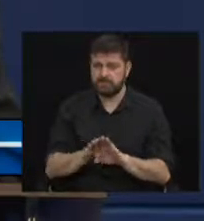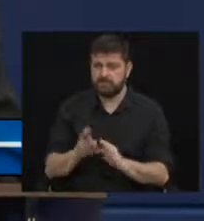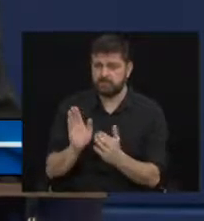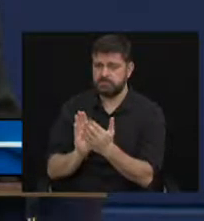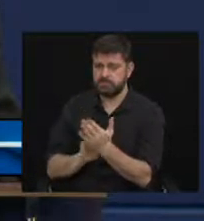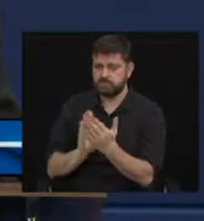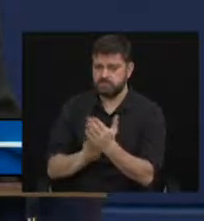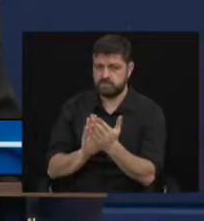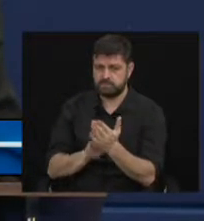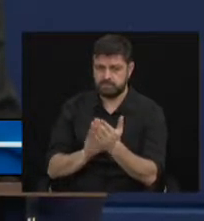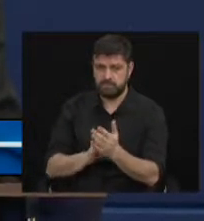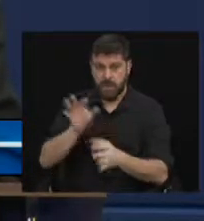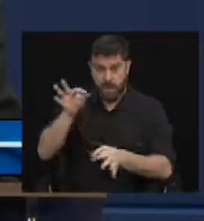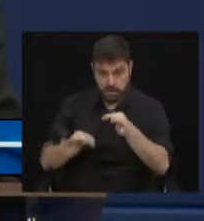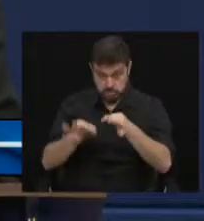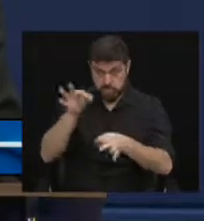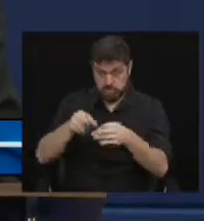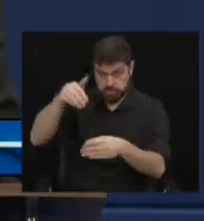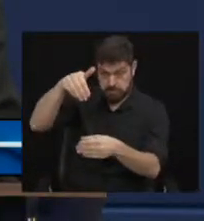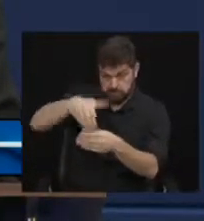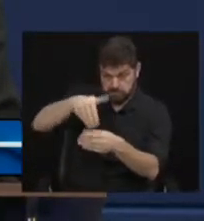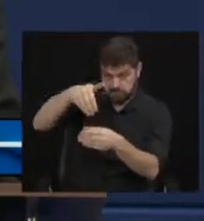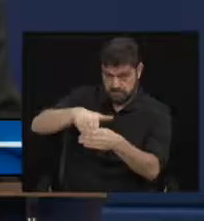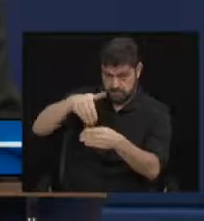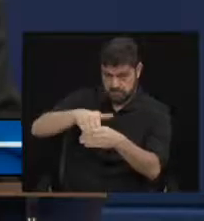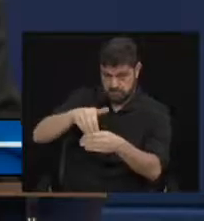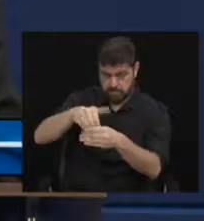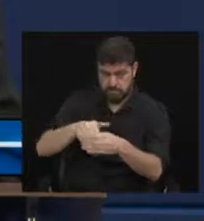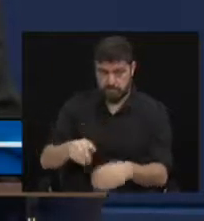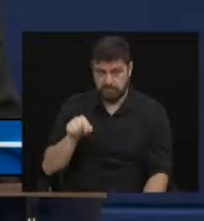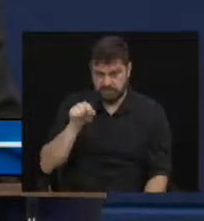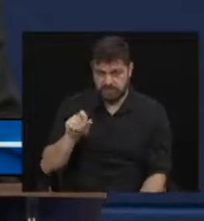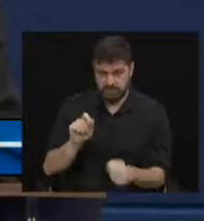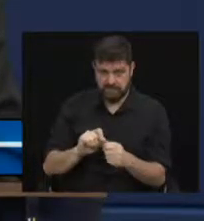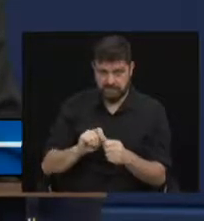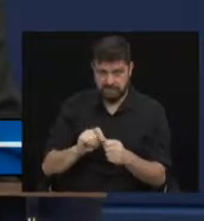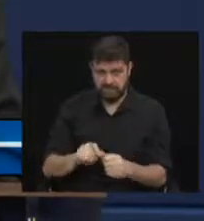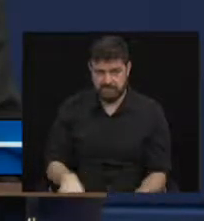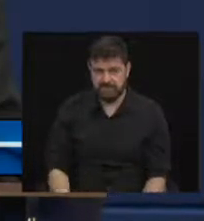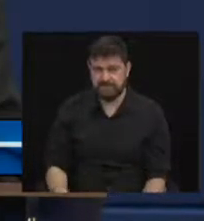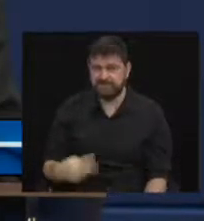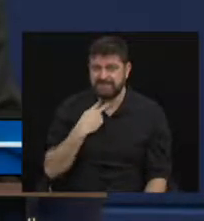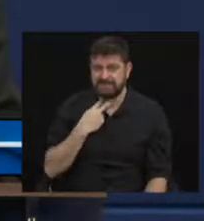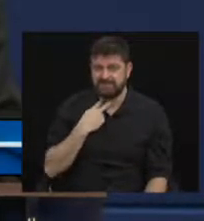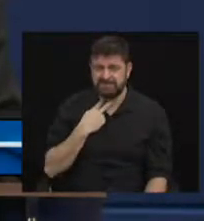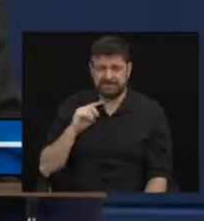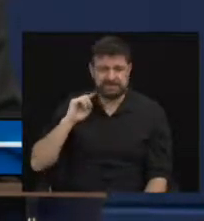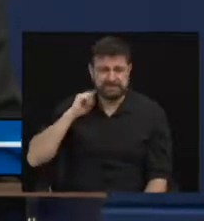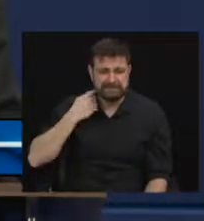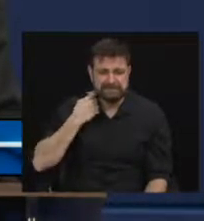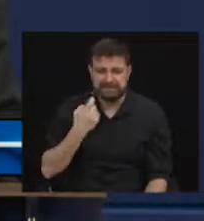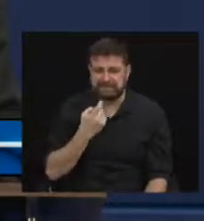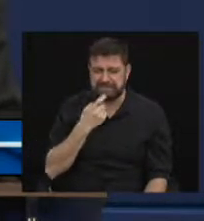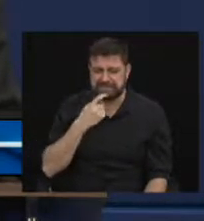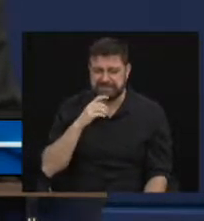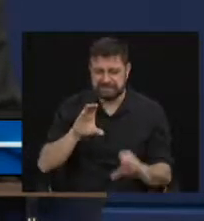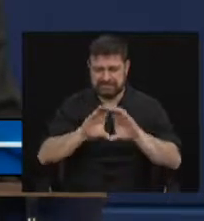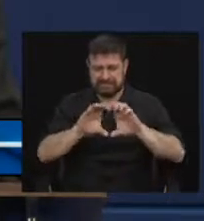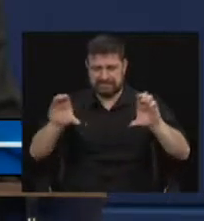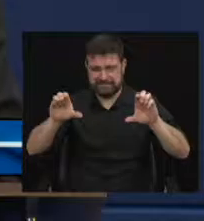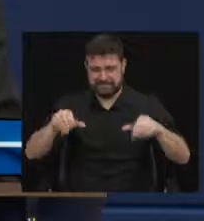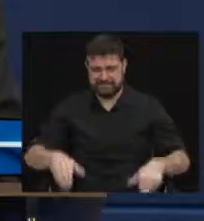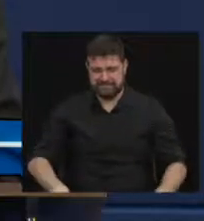vereadora, público presente, telespectadores da TV Câmara, o meu boa noite.